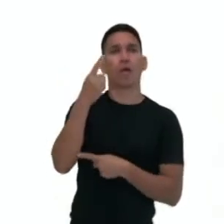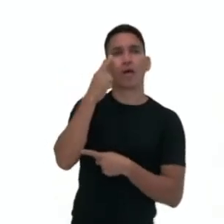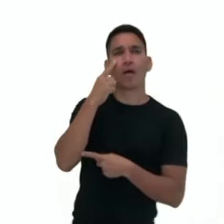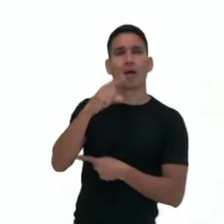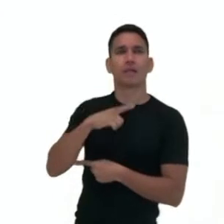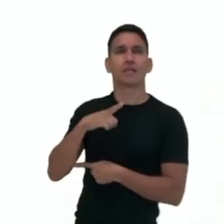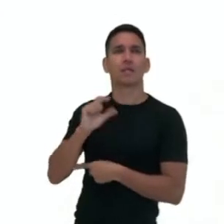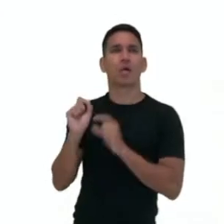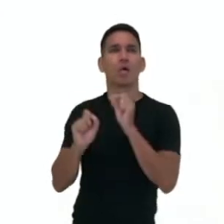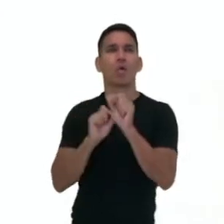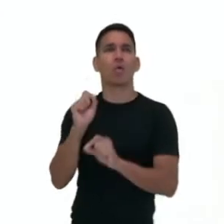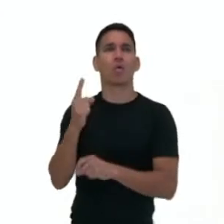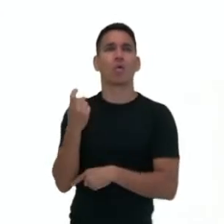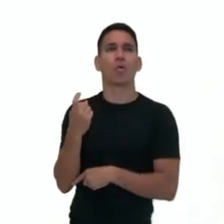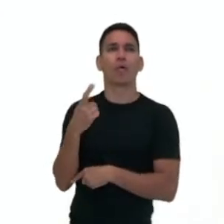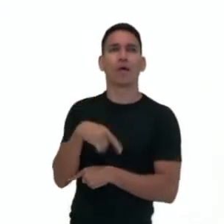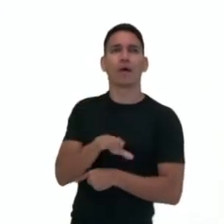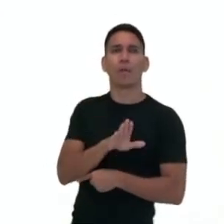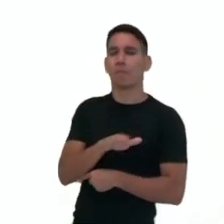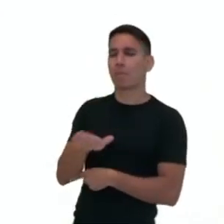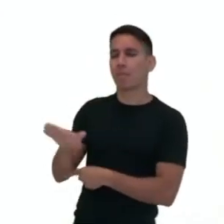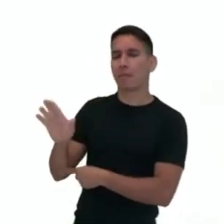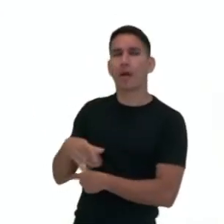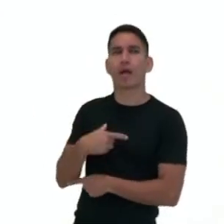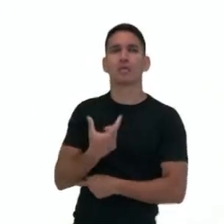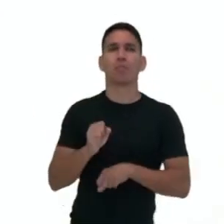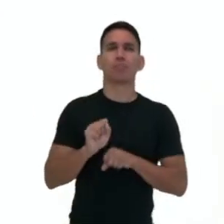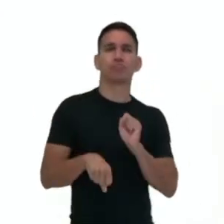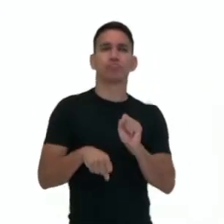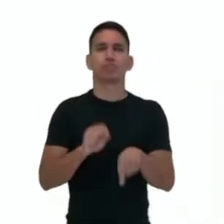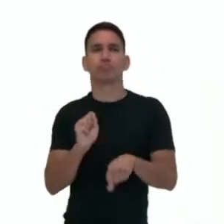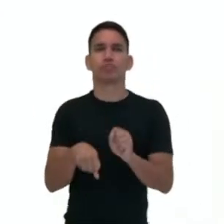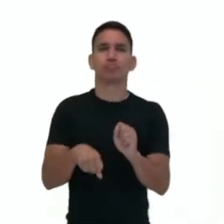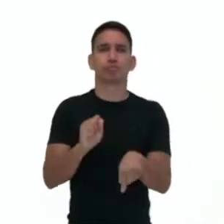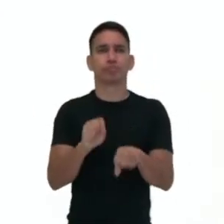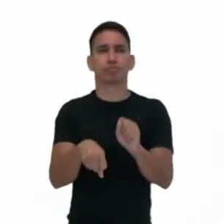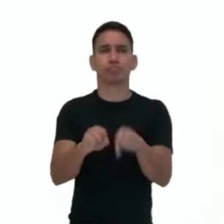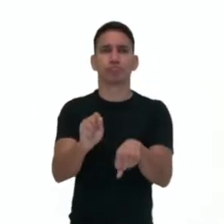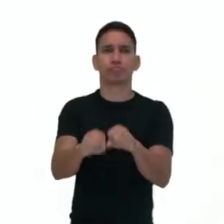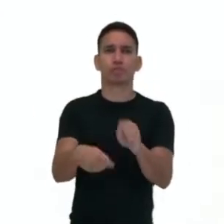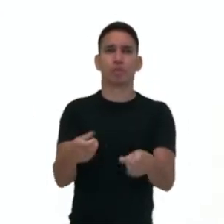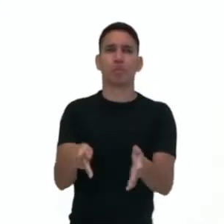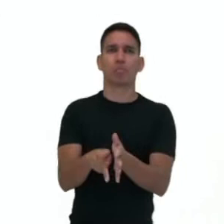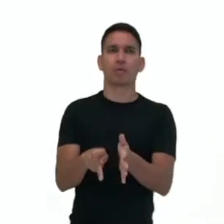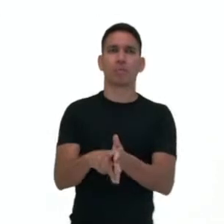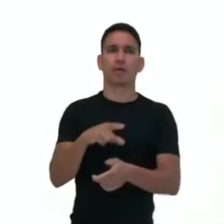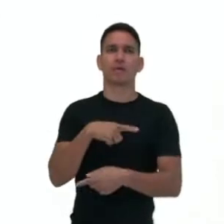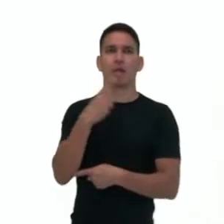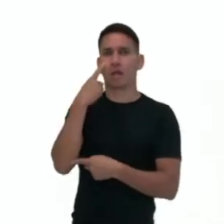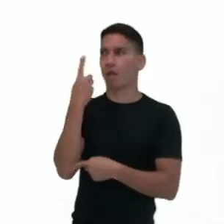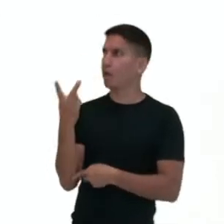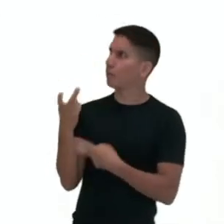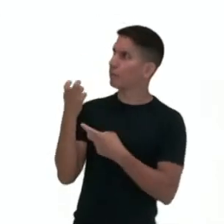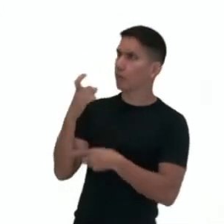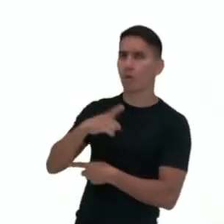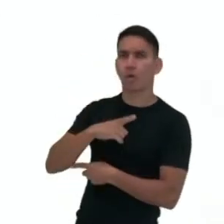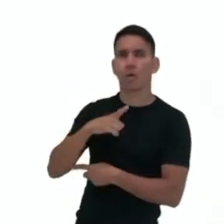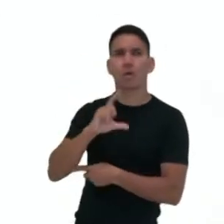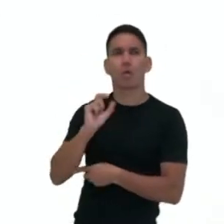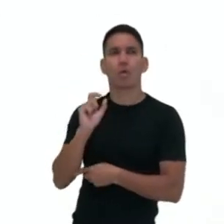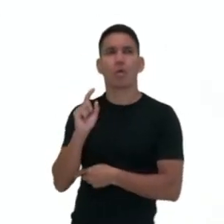estrada fora, no seu petiço, trop, trop, trop, esse é o barulho do trote, quando de repente